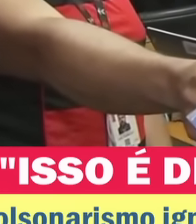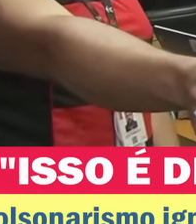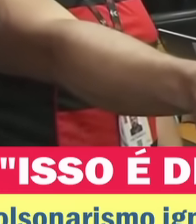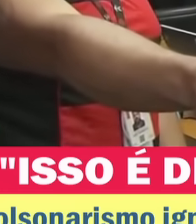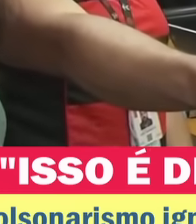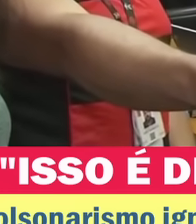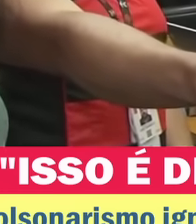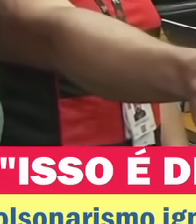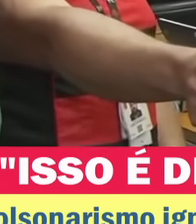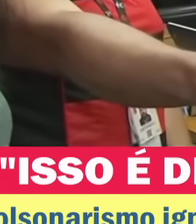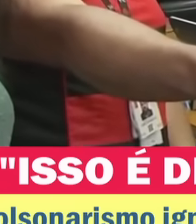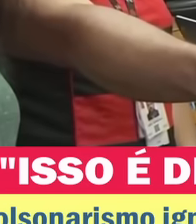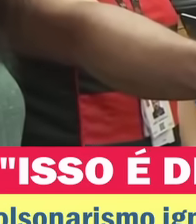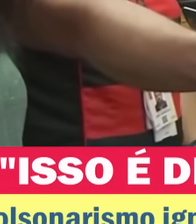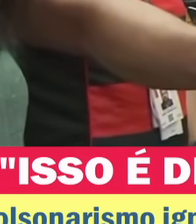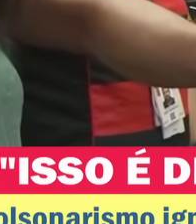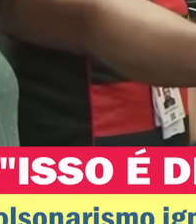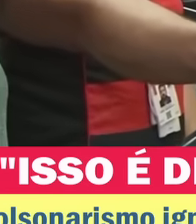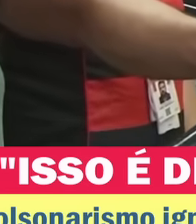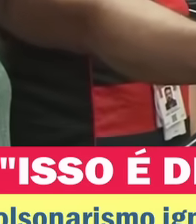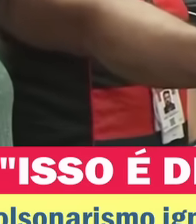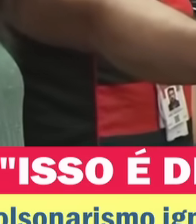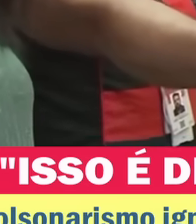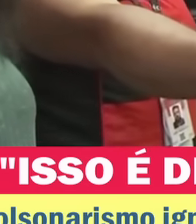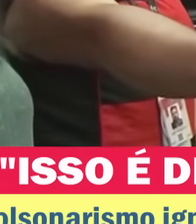todo um ordenamento, um regramento regimental que uma